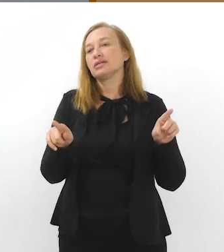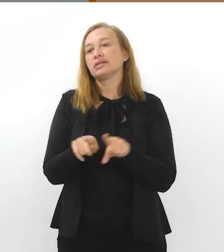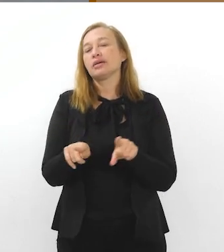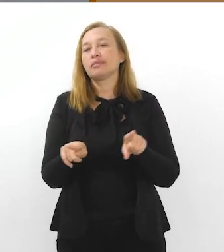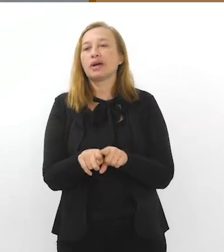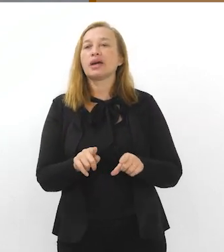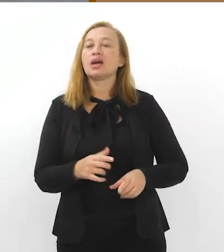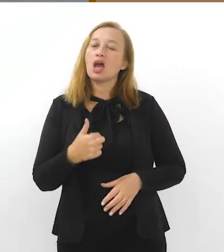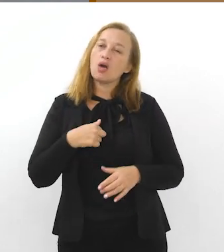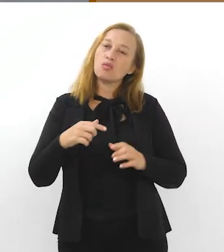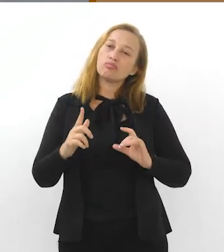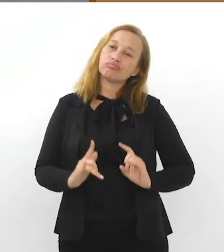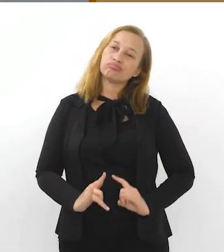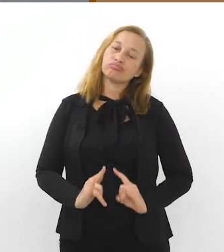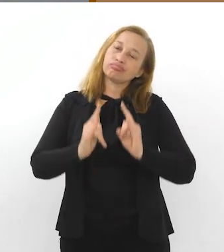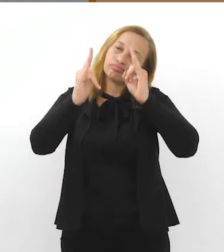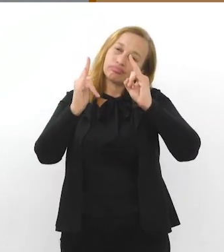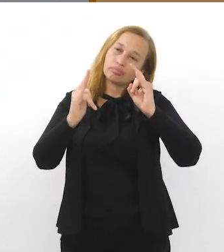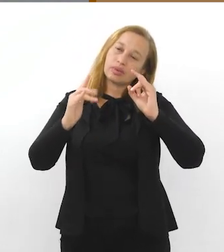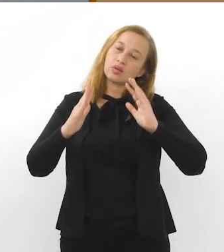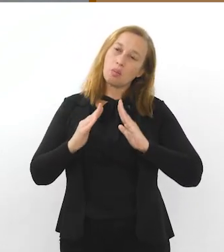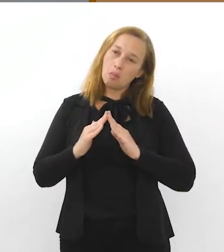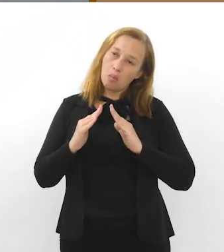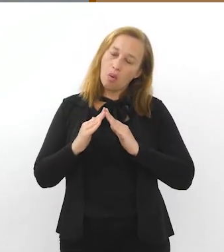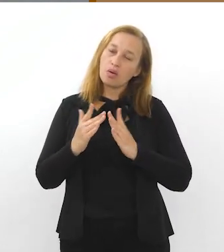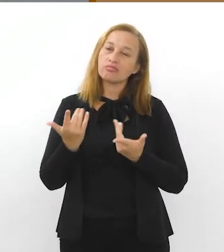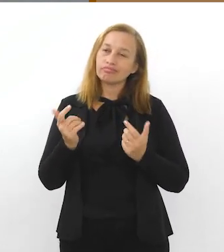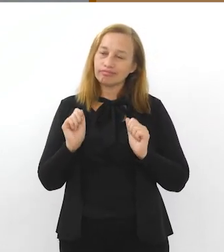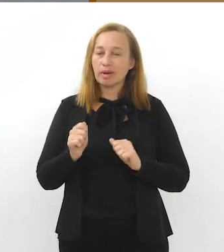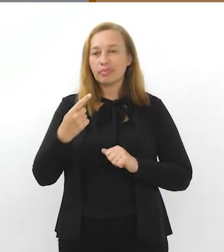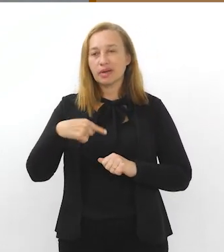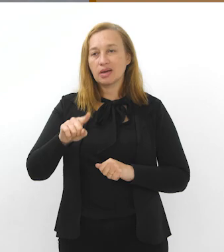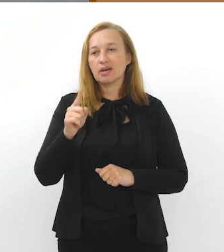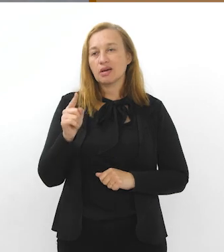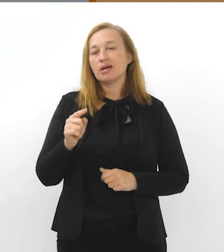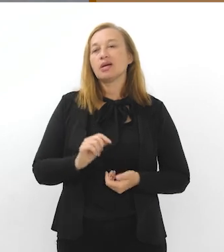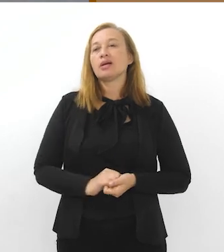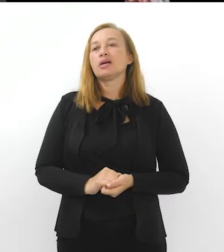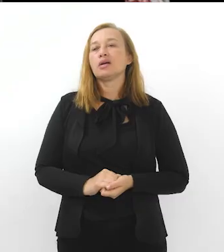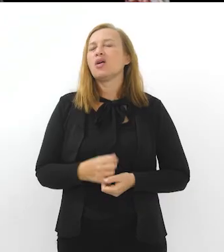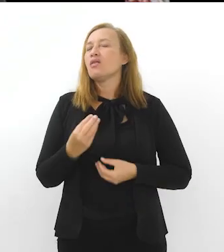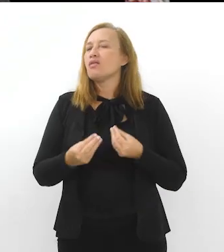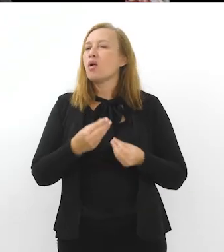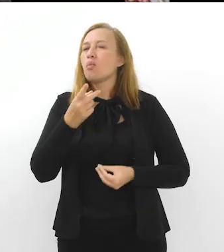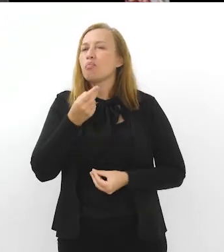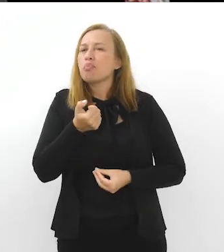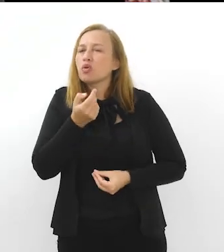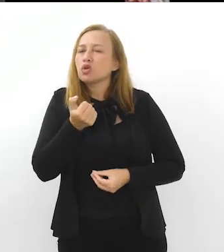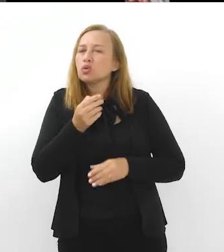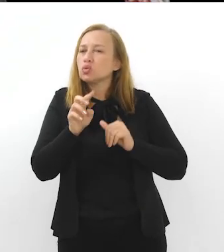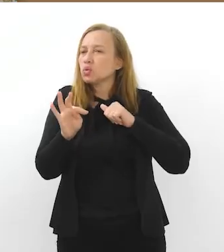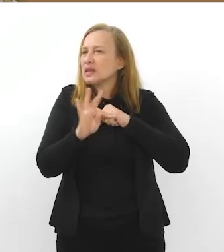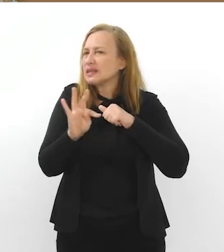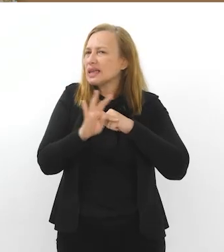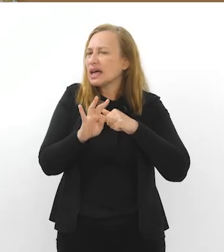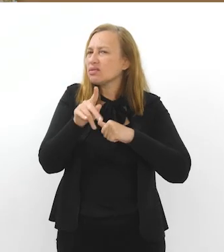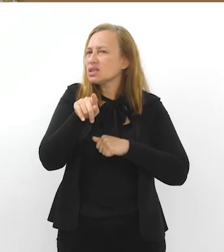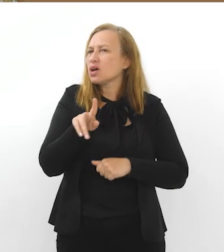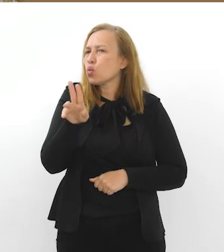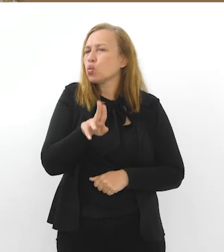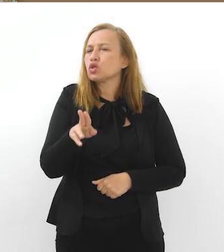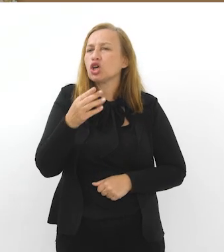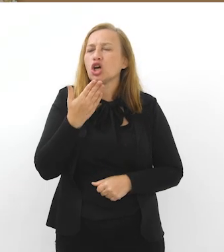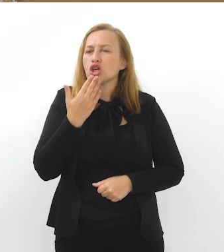também. Aqui, eu moro em apartamento, então dá para correr um pouquinho. Fala para mim como é que é um pouco a sua técnica, né?